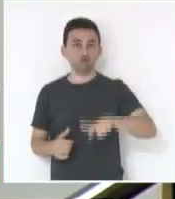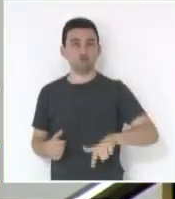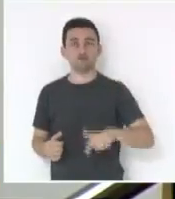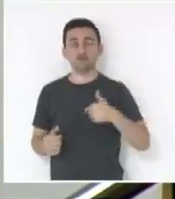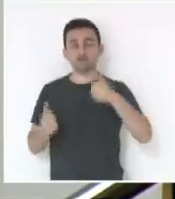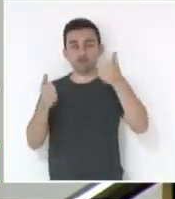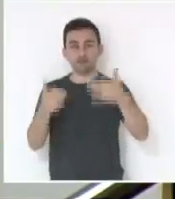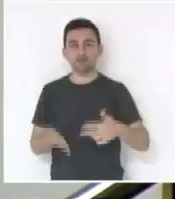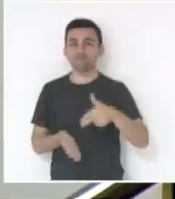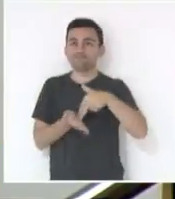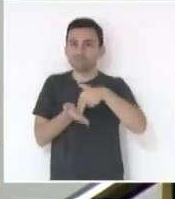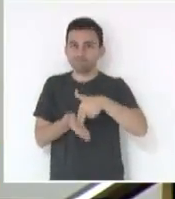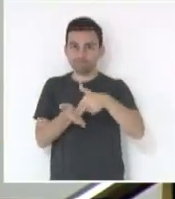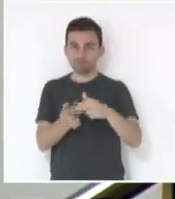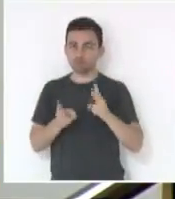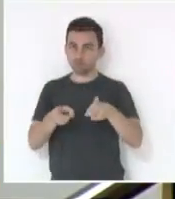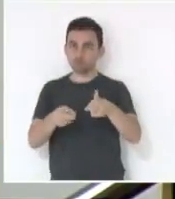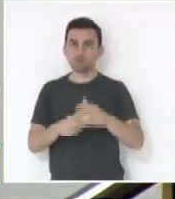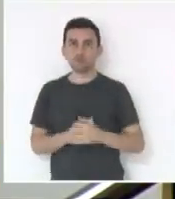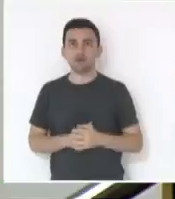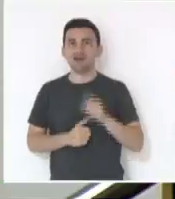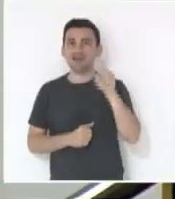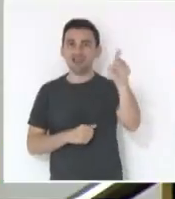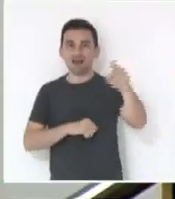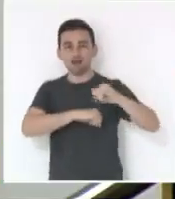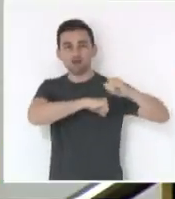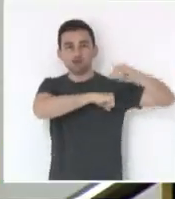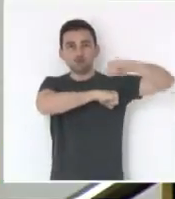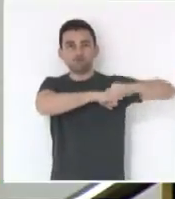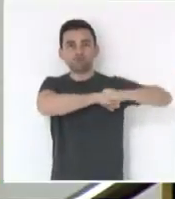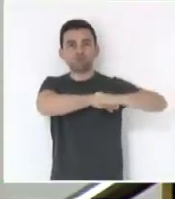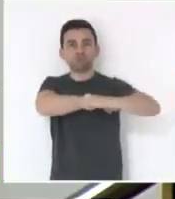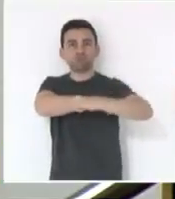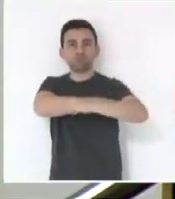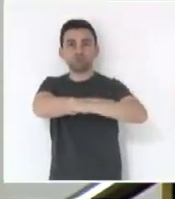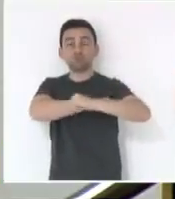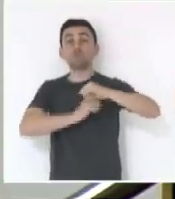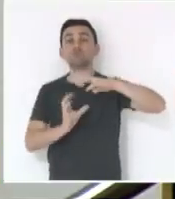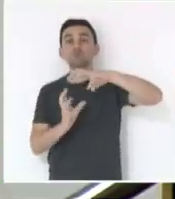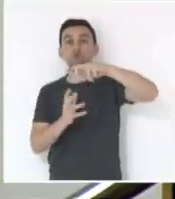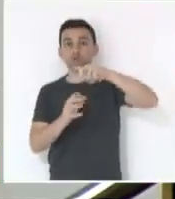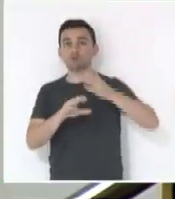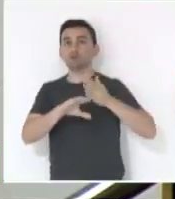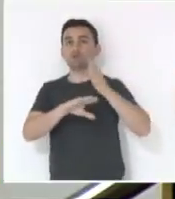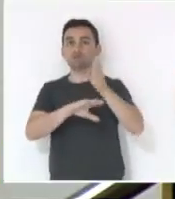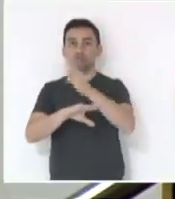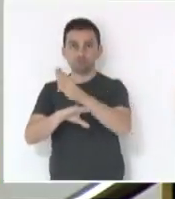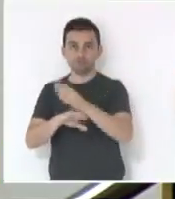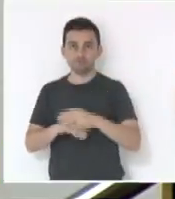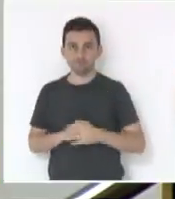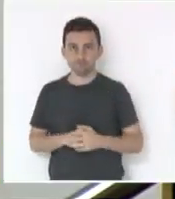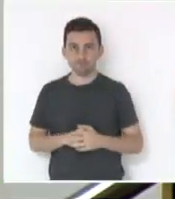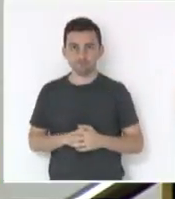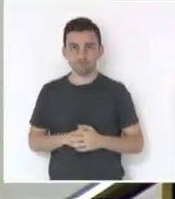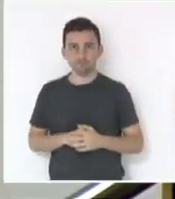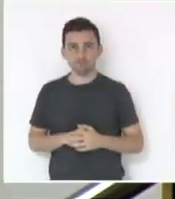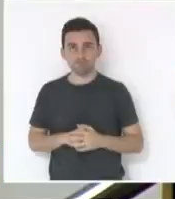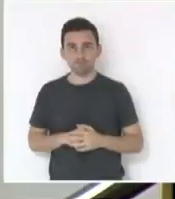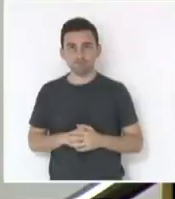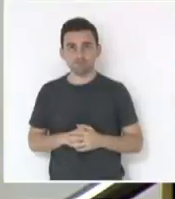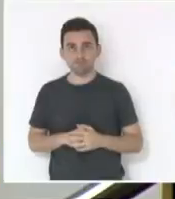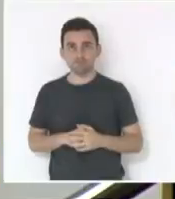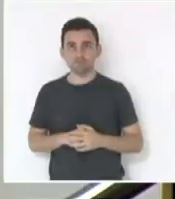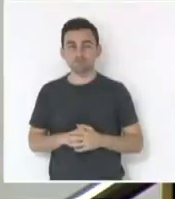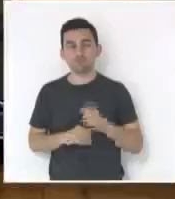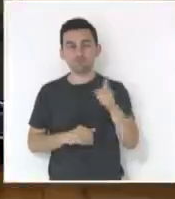navegantes. Por navegantes tem um aeroporto internacional. Um minutinho. Pois não, concedo a parte, Maurício Cudillac, foi um